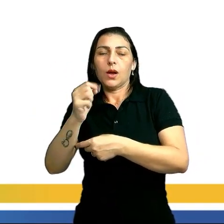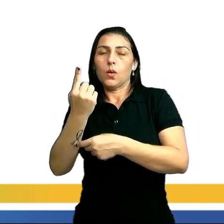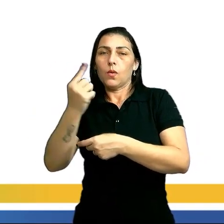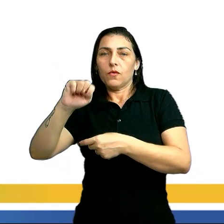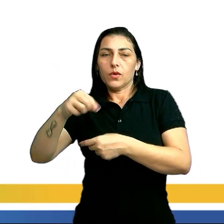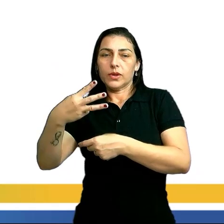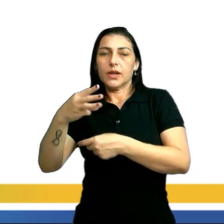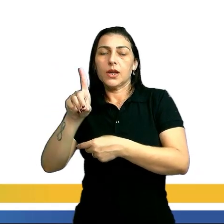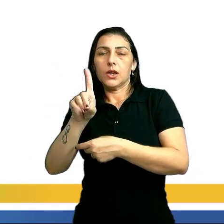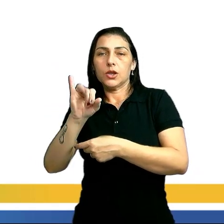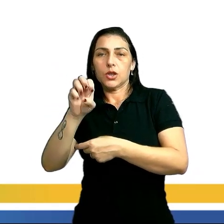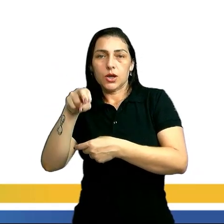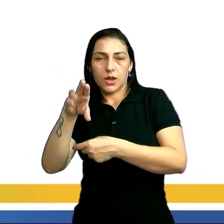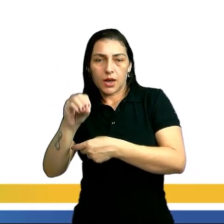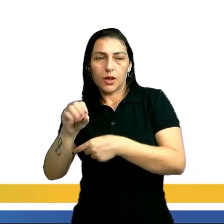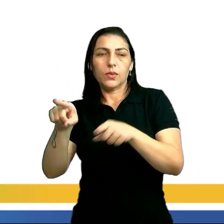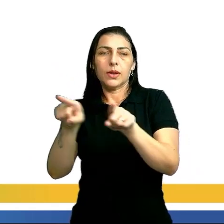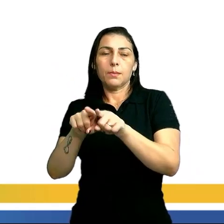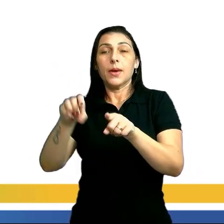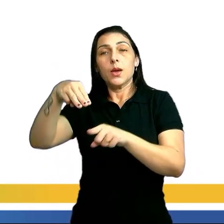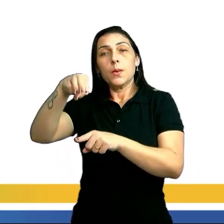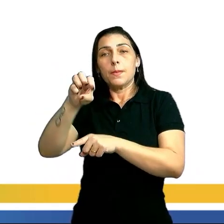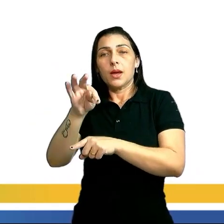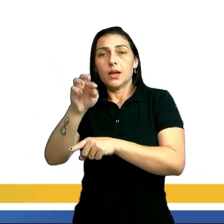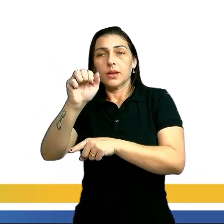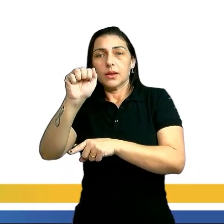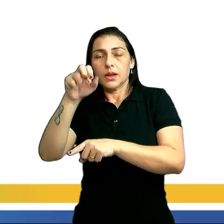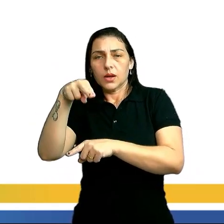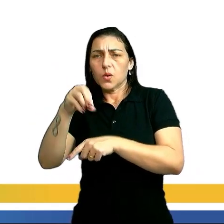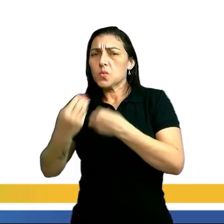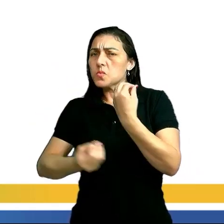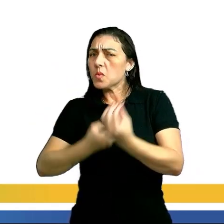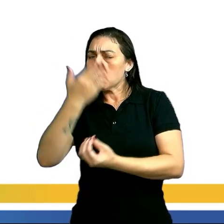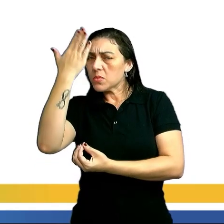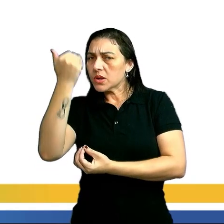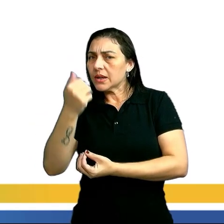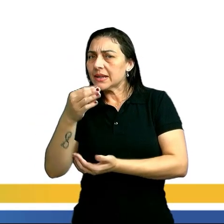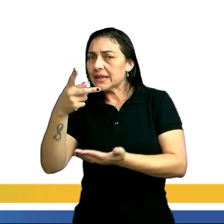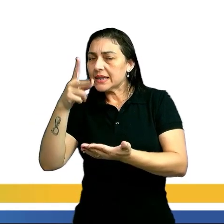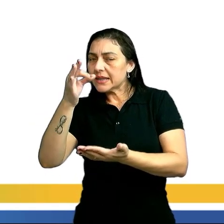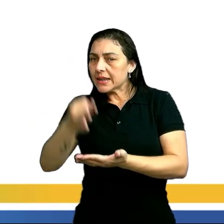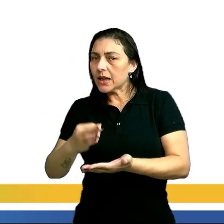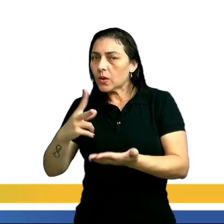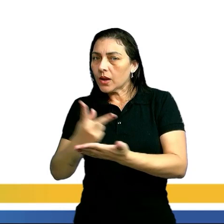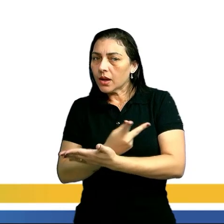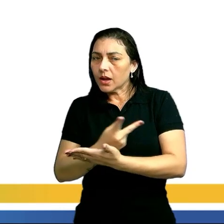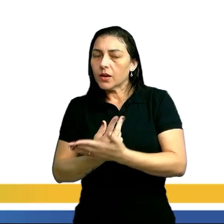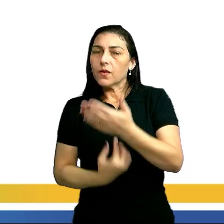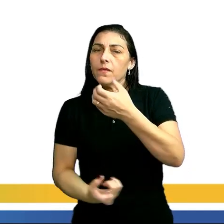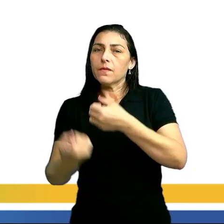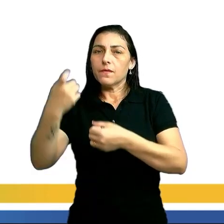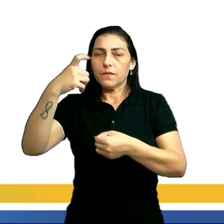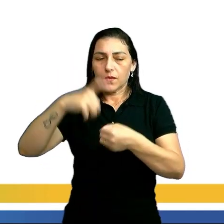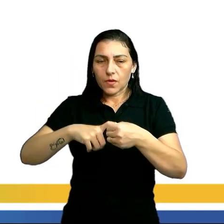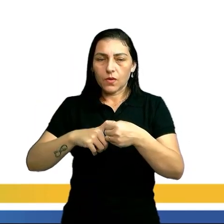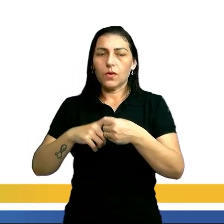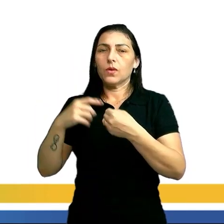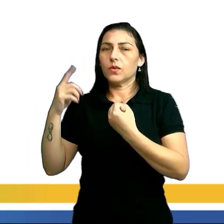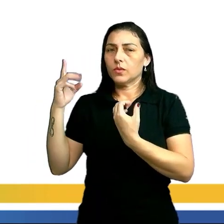1,3-dieno e o metano. Então, como é que eu sei se isso está certo ou errado? Volta na